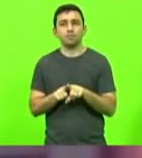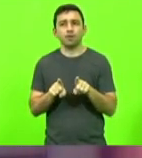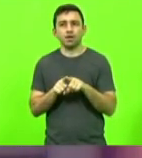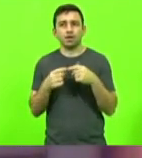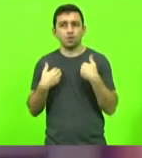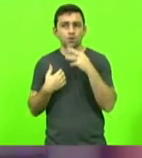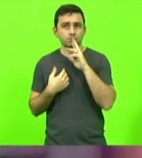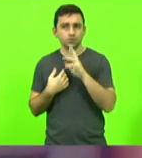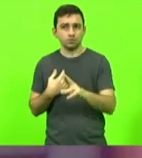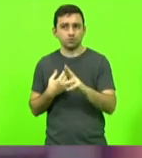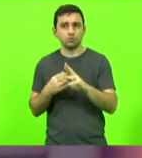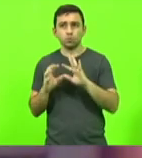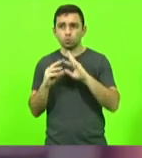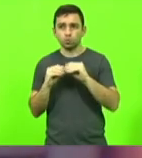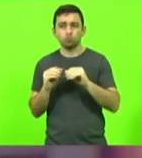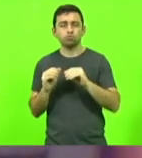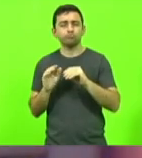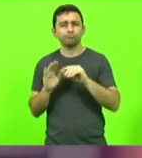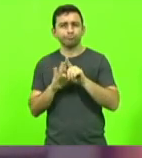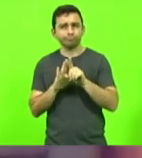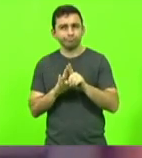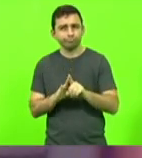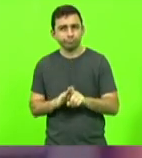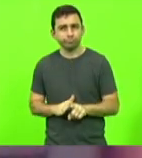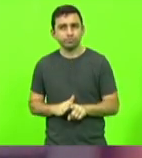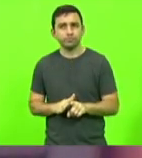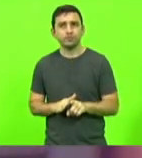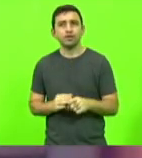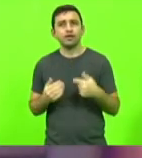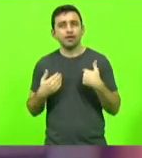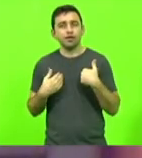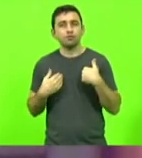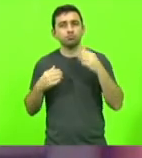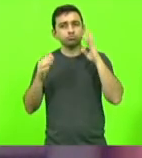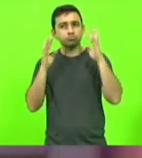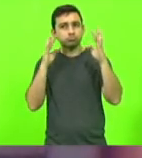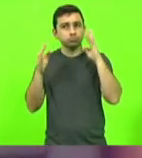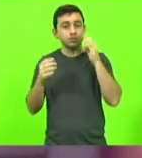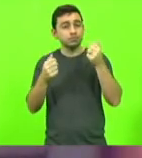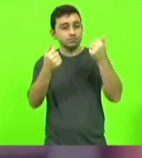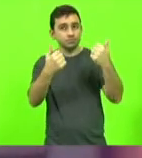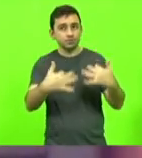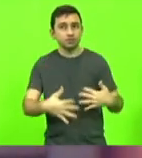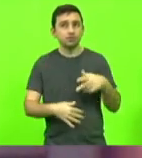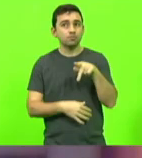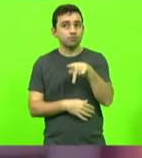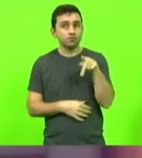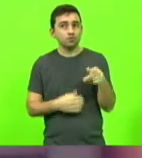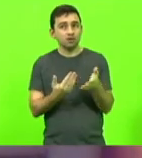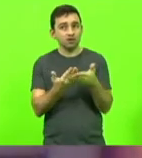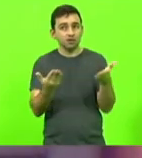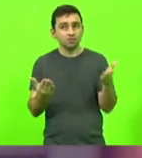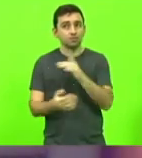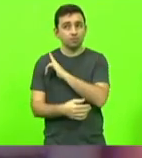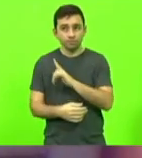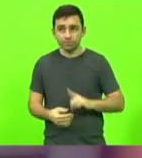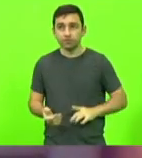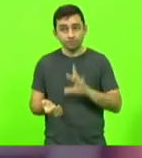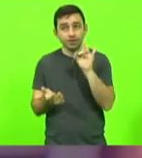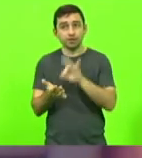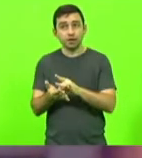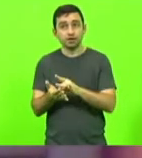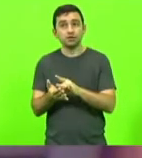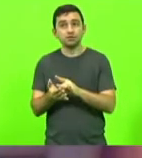respondido todas essas questões, eu passei um tempo tendo que dizer para os professores que o governo, de fato, ia mandar